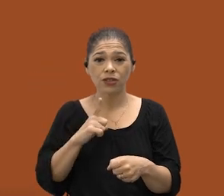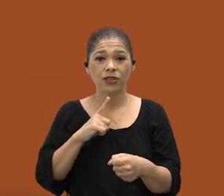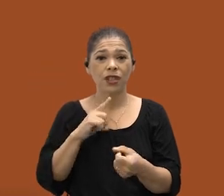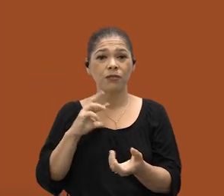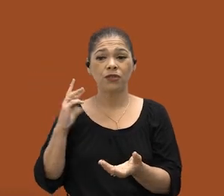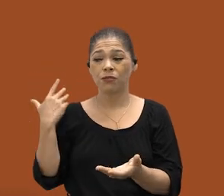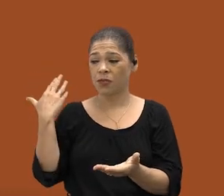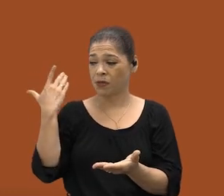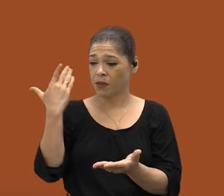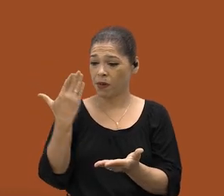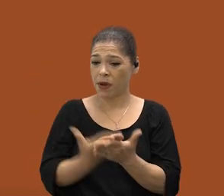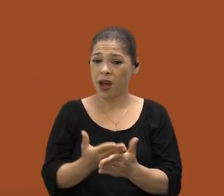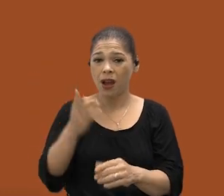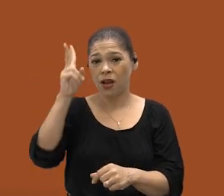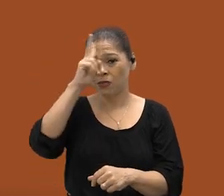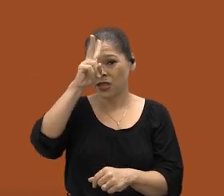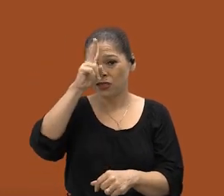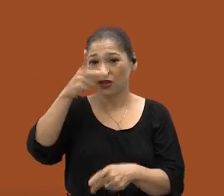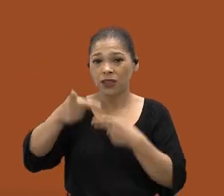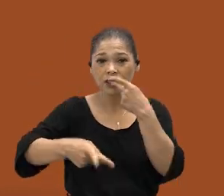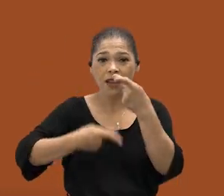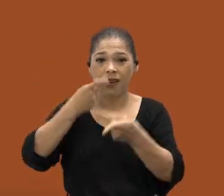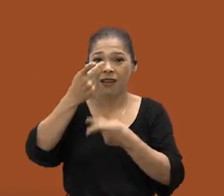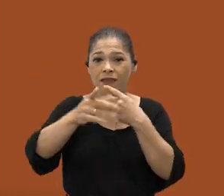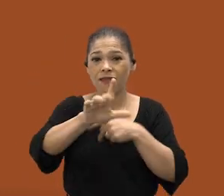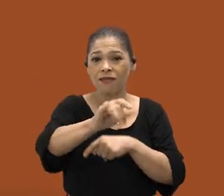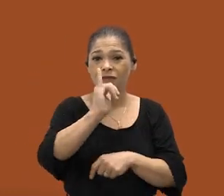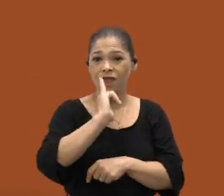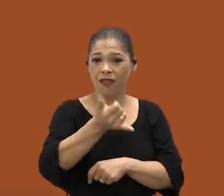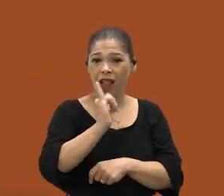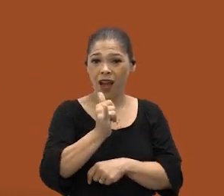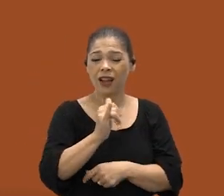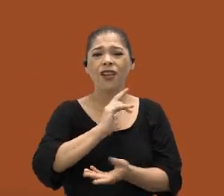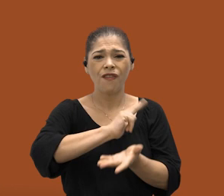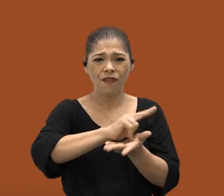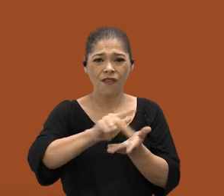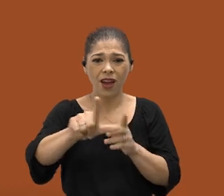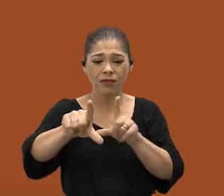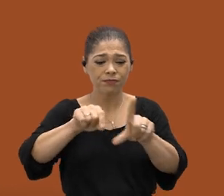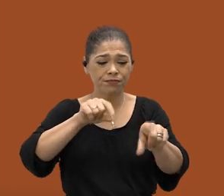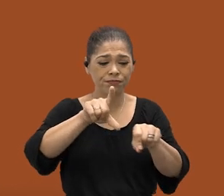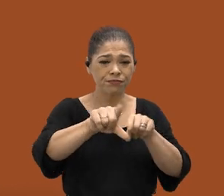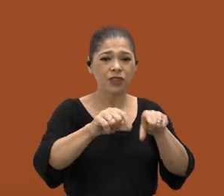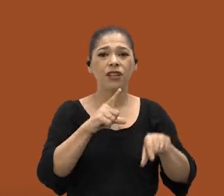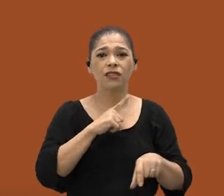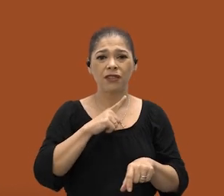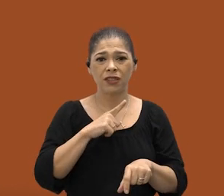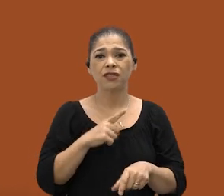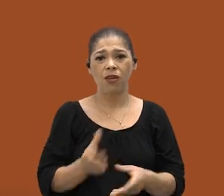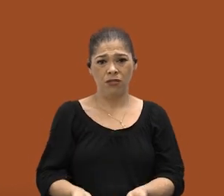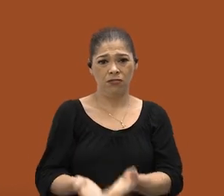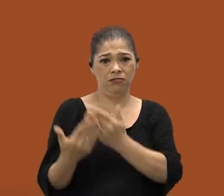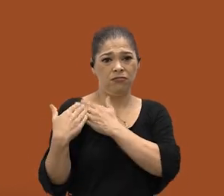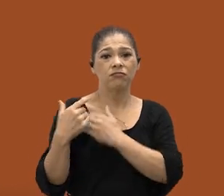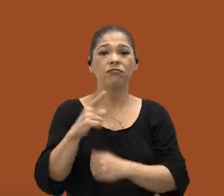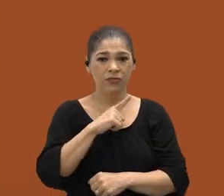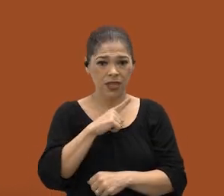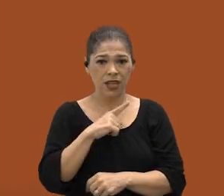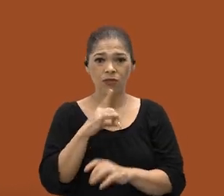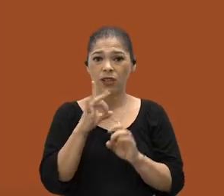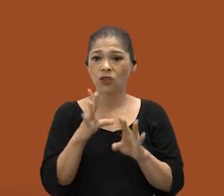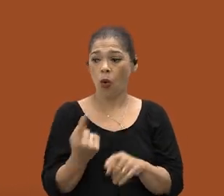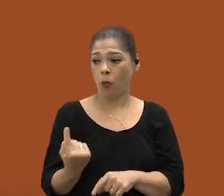nós temos alguma história ser contada e várias escolhas estavam ali e portanto nós temos responsabilidade